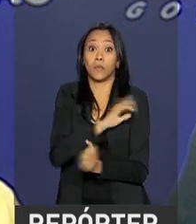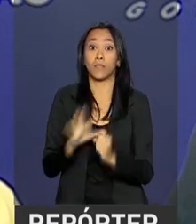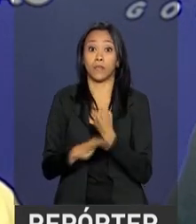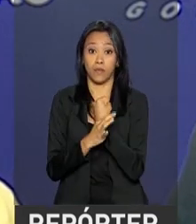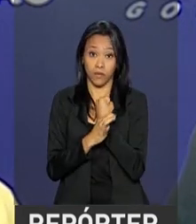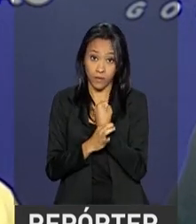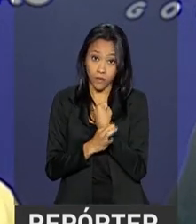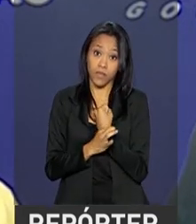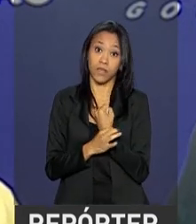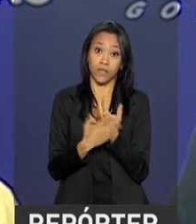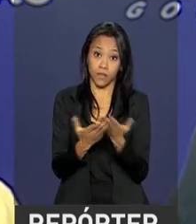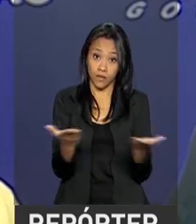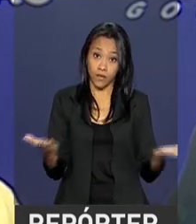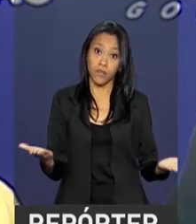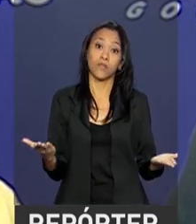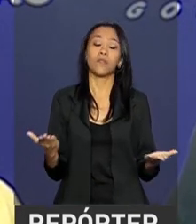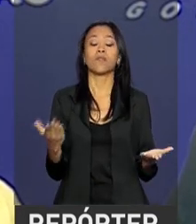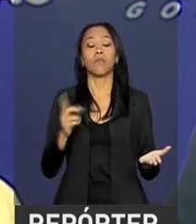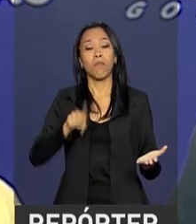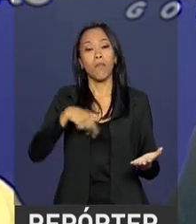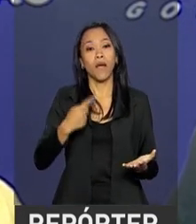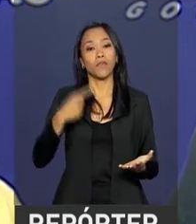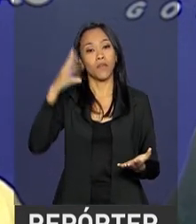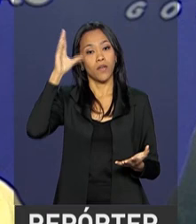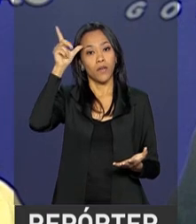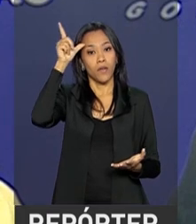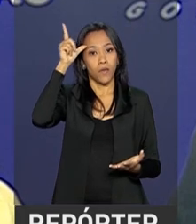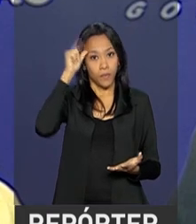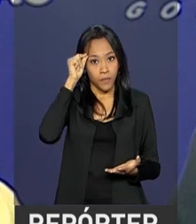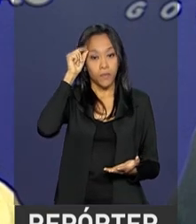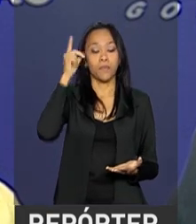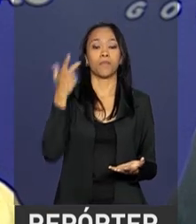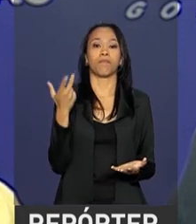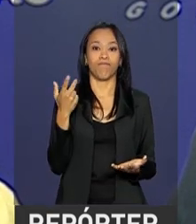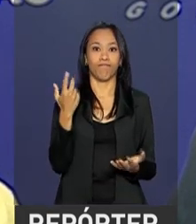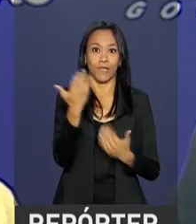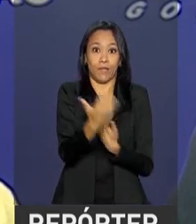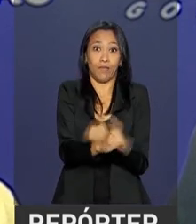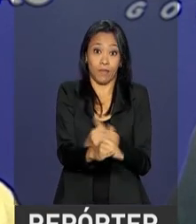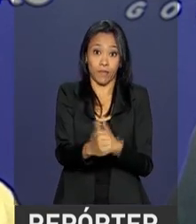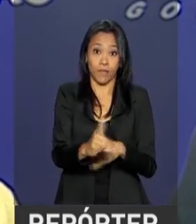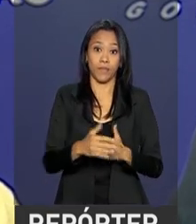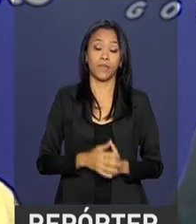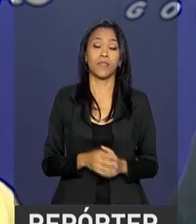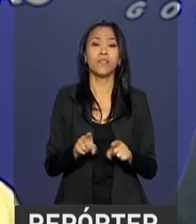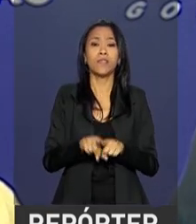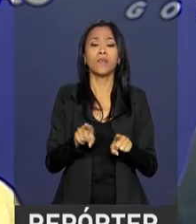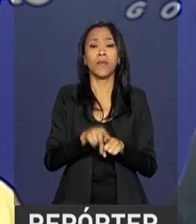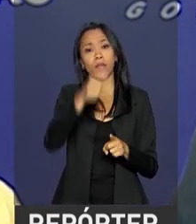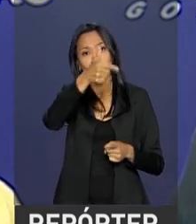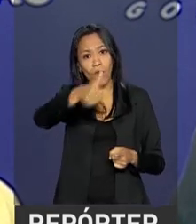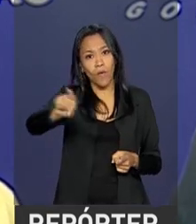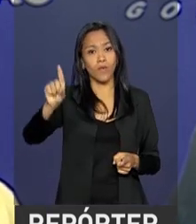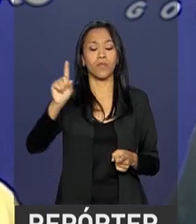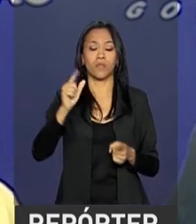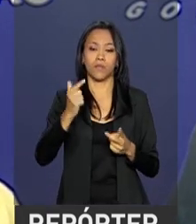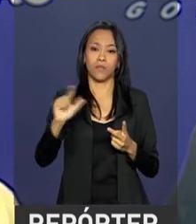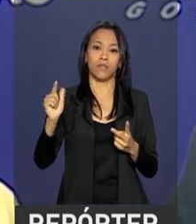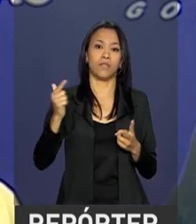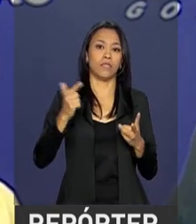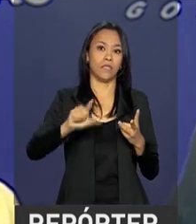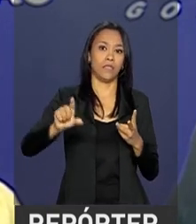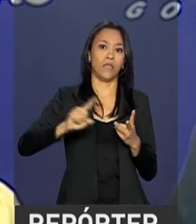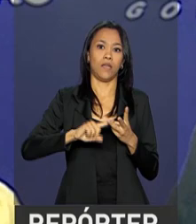isso é garantir mais tranqüilidade e somando se também as questões relativas à a